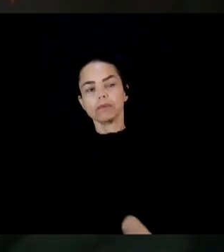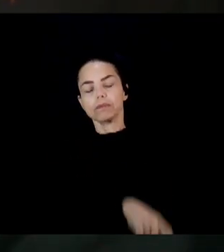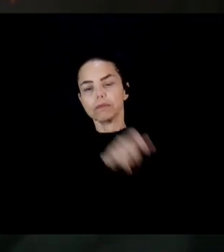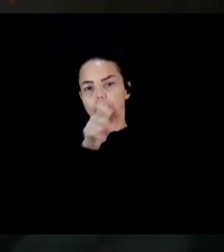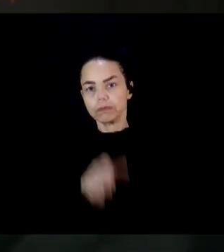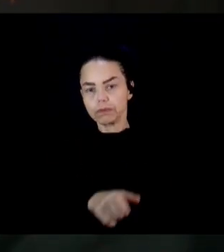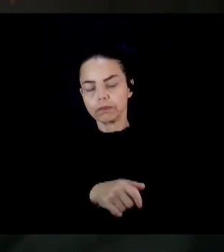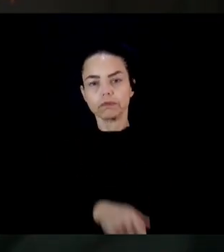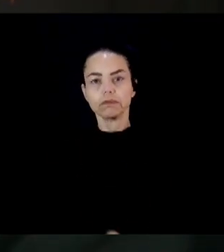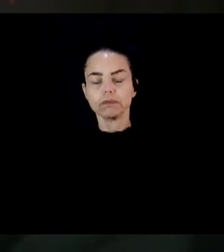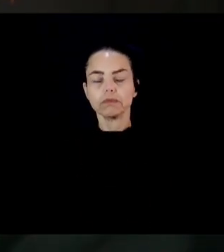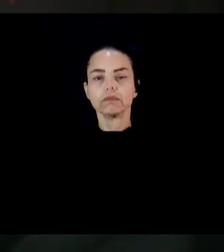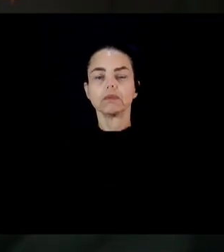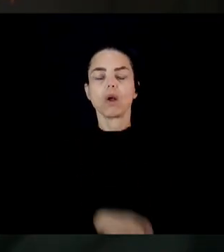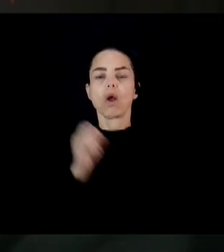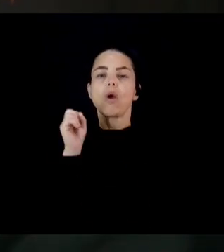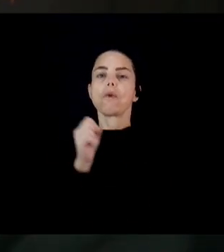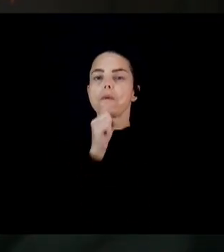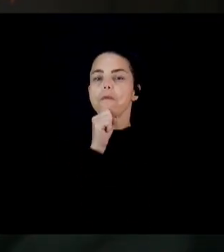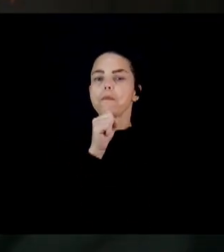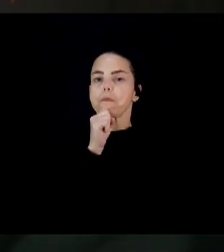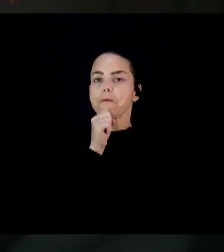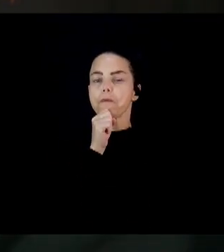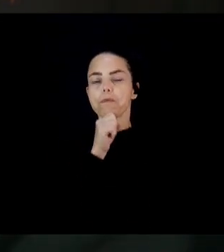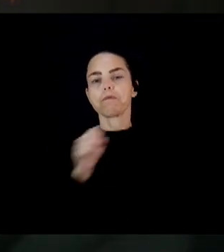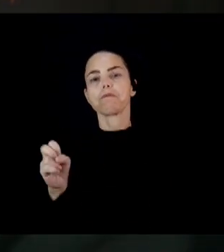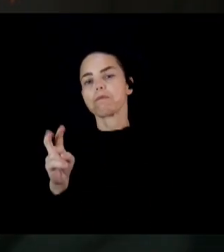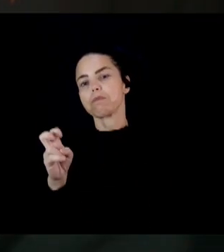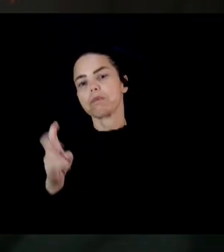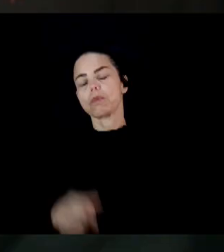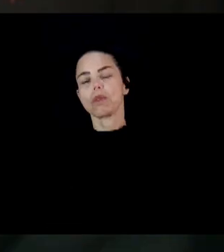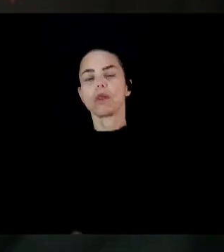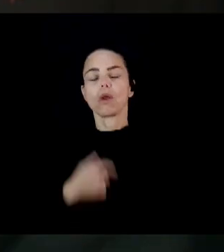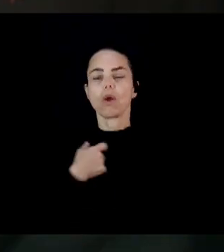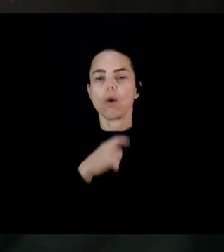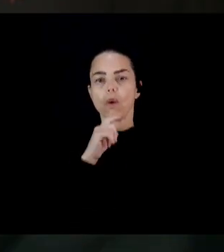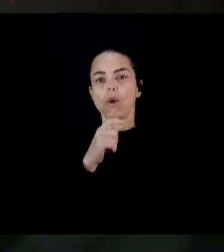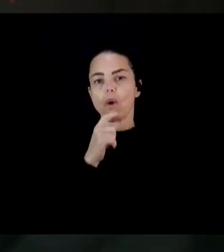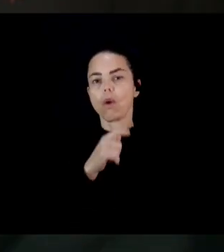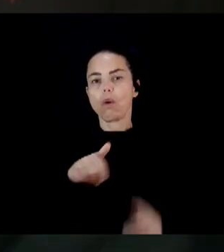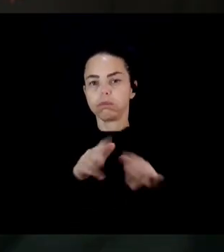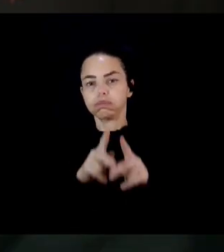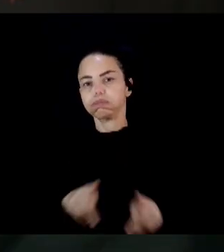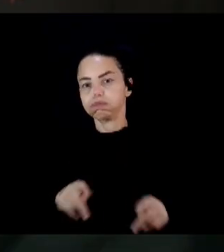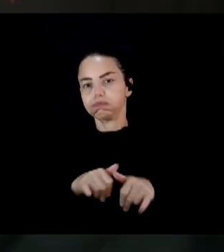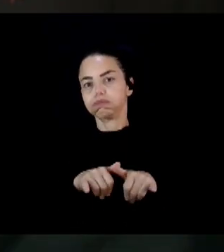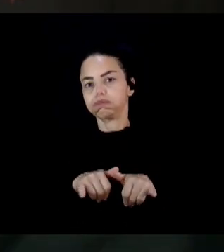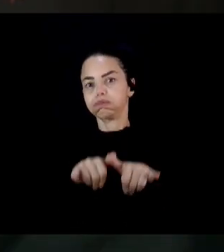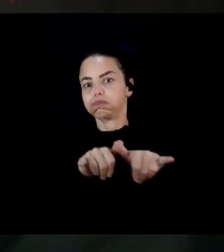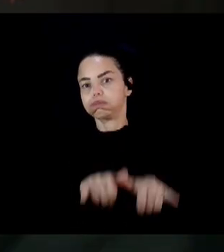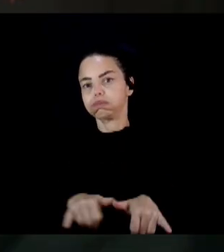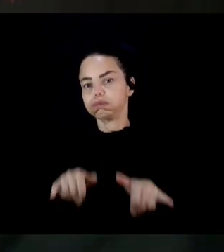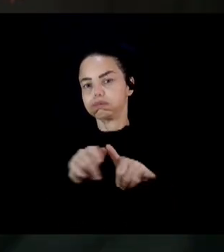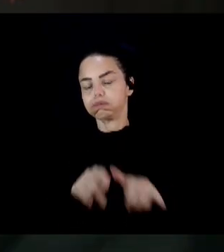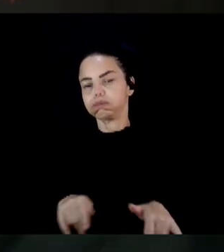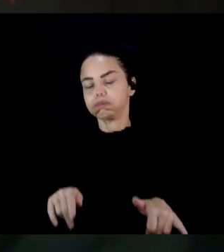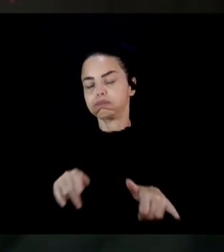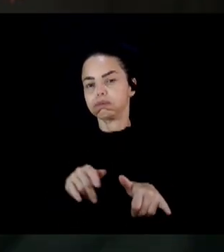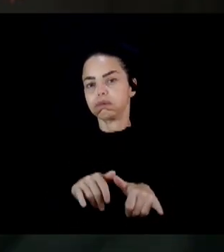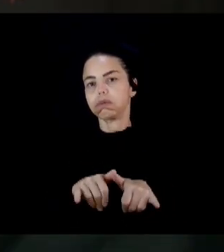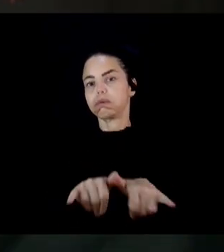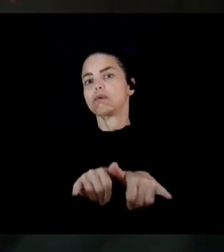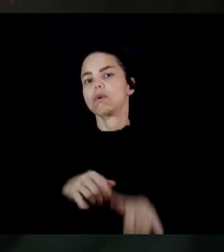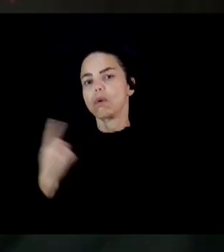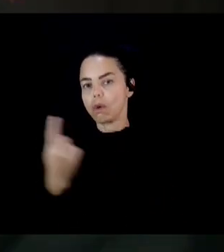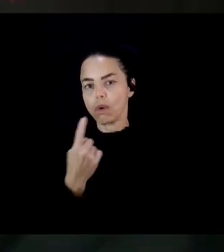a avó envelheceu, ela não consegue ir ao supermercado sozinha. Quem é que diz que ela não consegue? Por que a gente tem